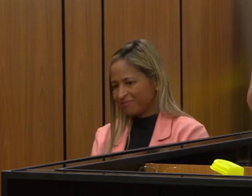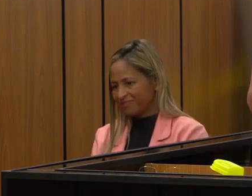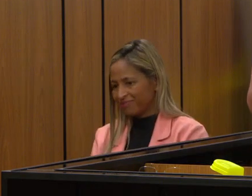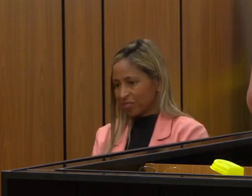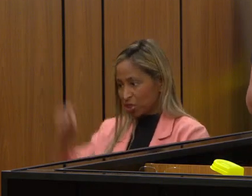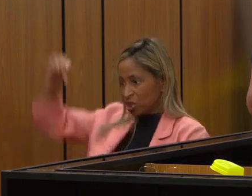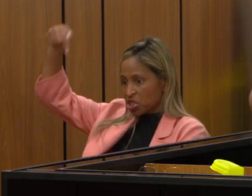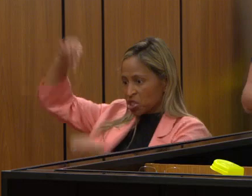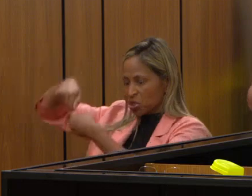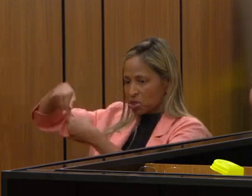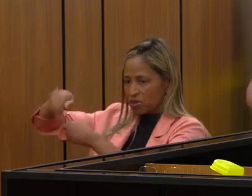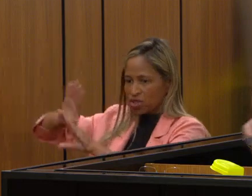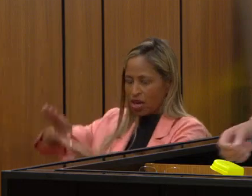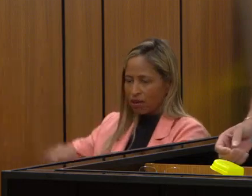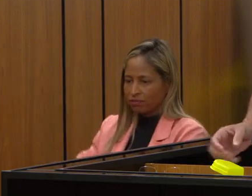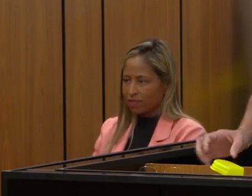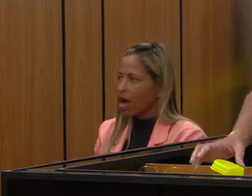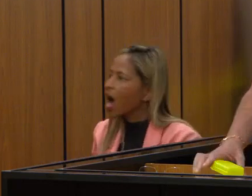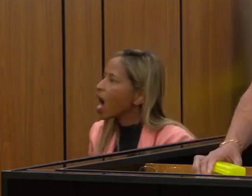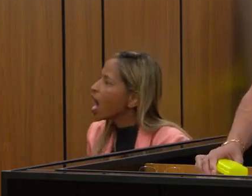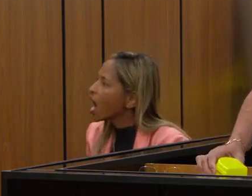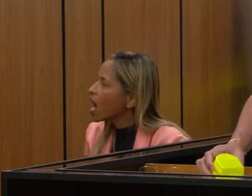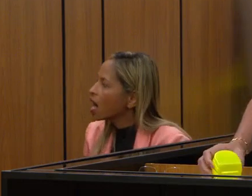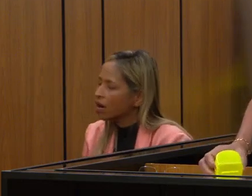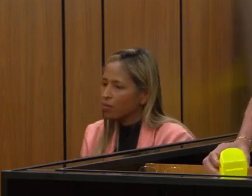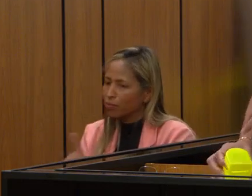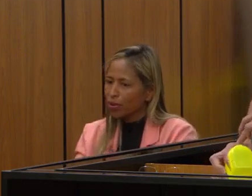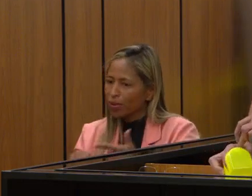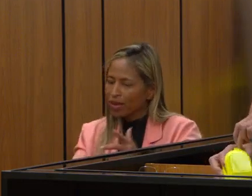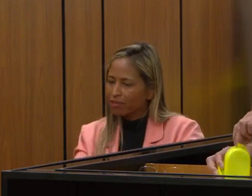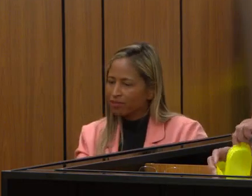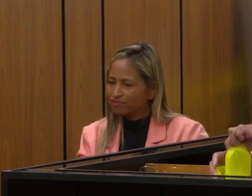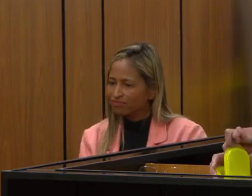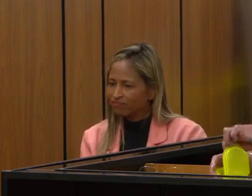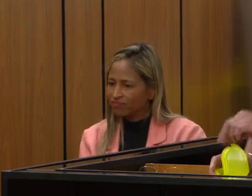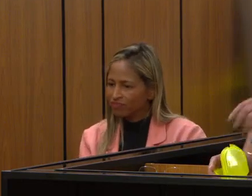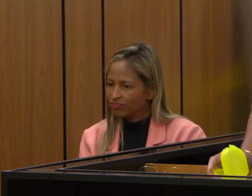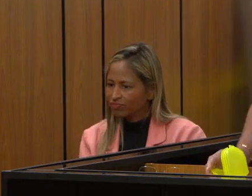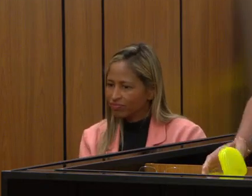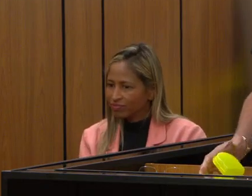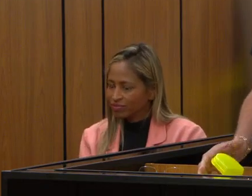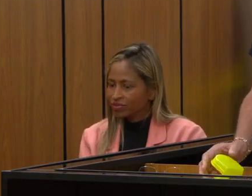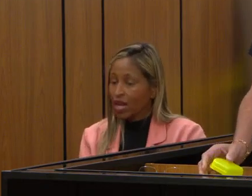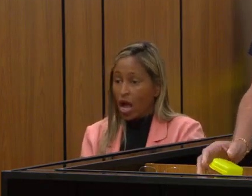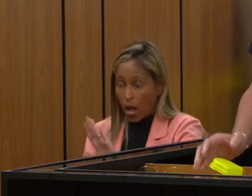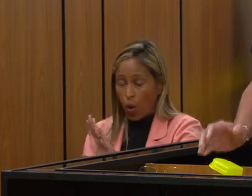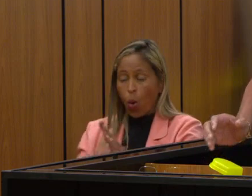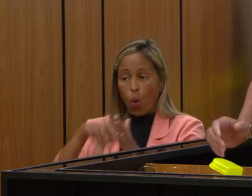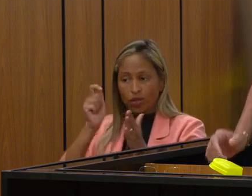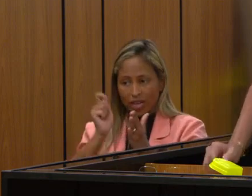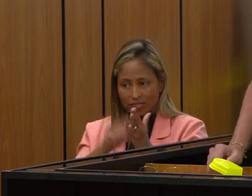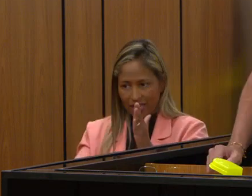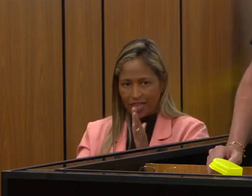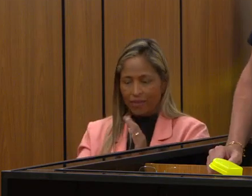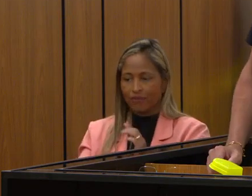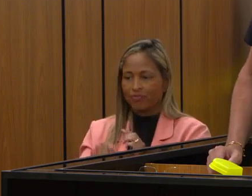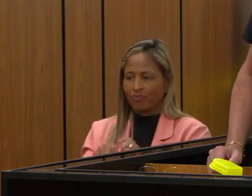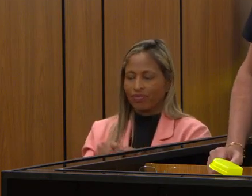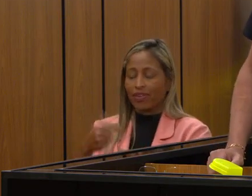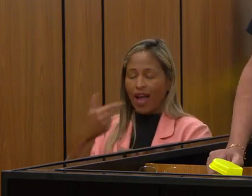depois você vai ver o problema né Isso é uma das coisas segunda que eu vou falar eu contratei dos dentes